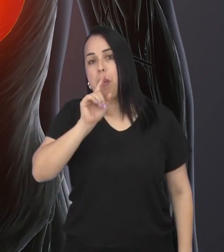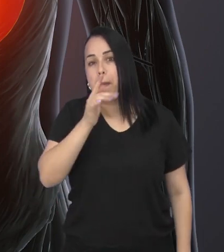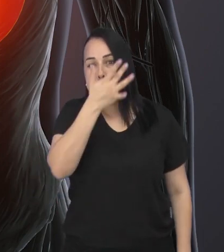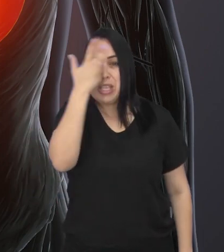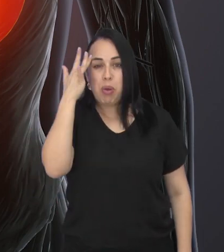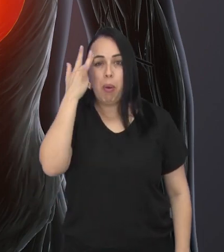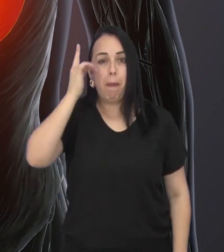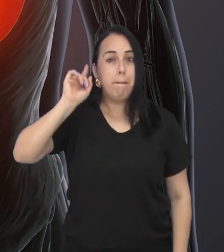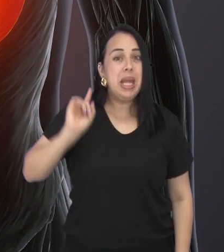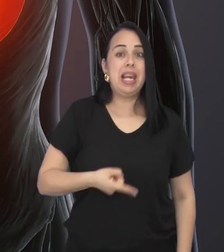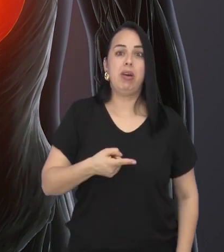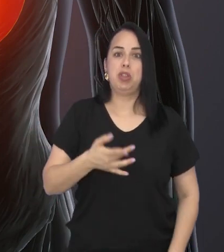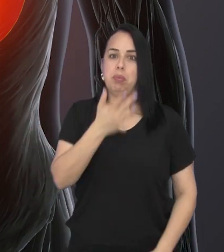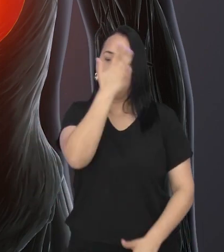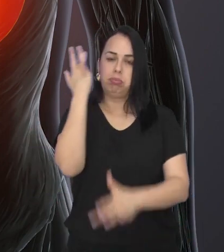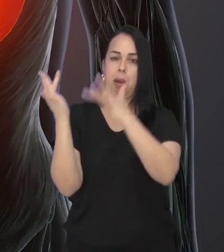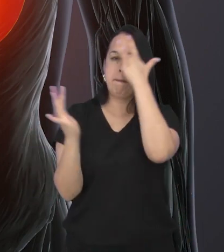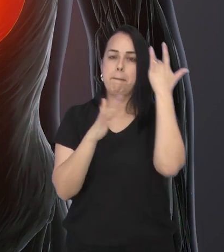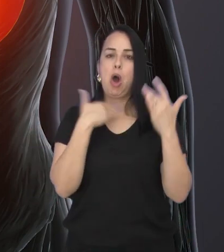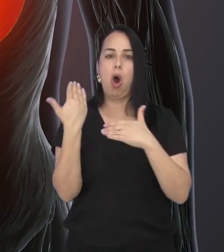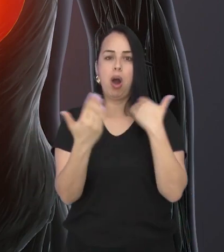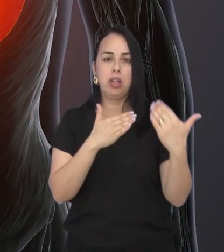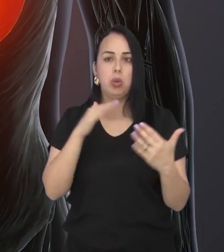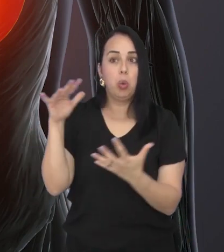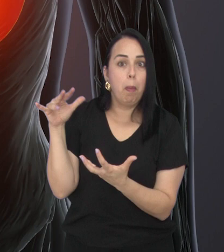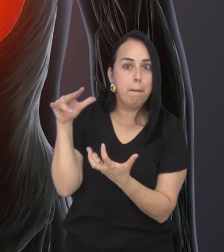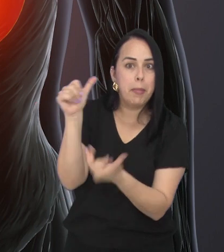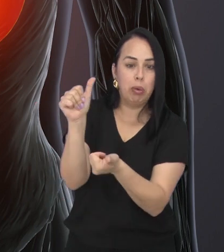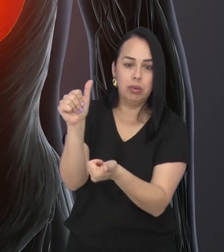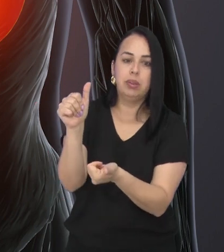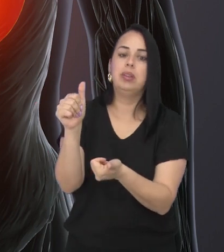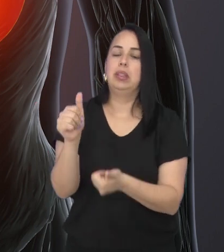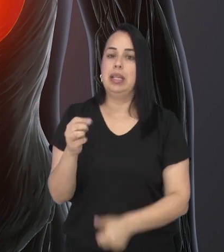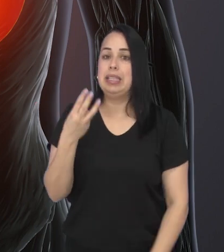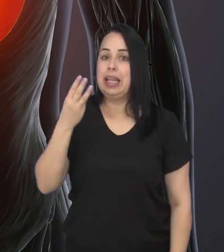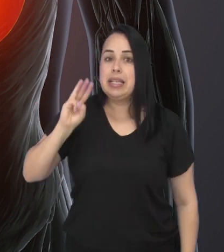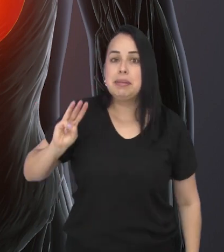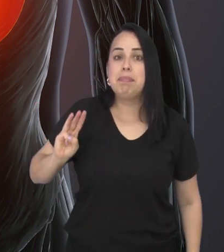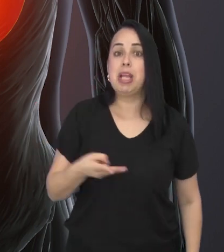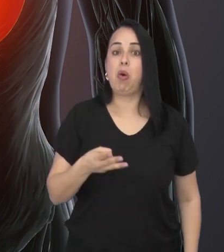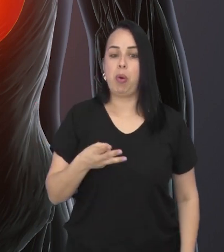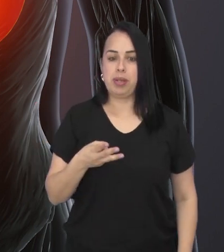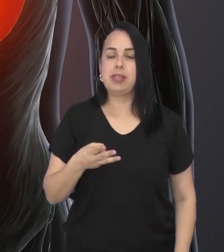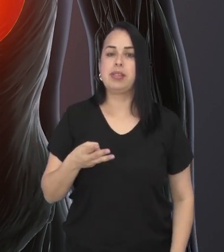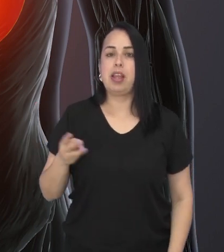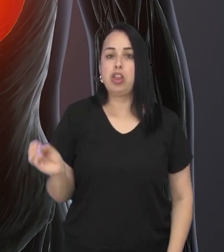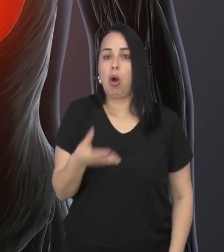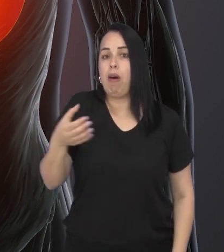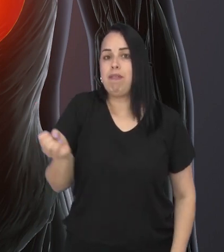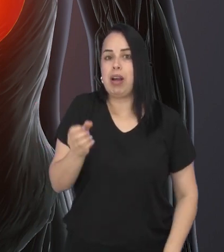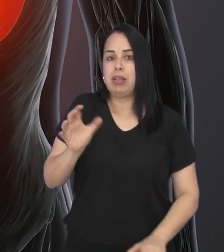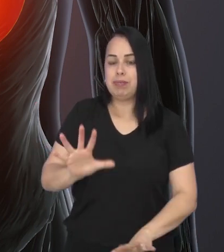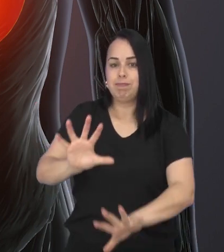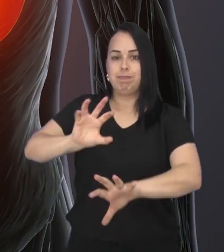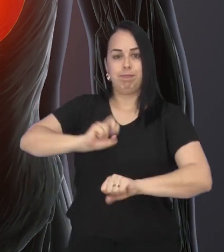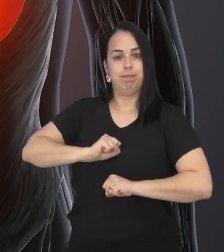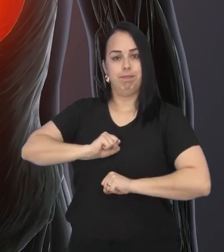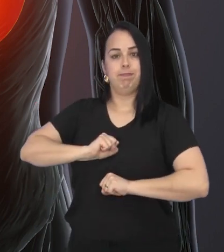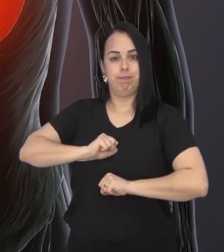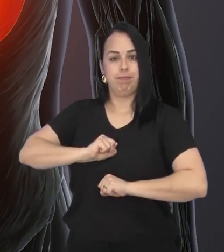1 milhão de mortes todos os anos no mundo Além disso 3 milhões de pessoas são